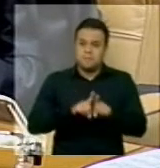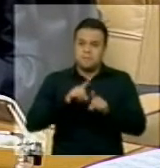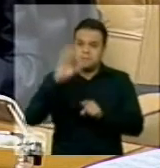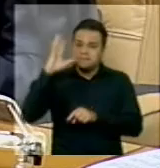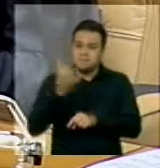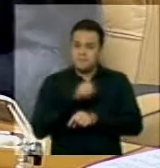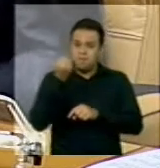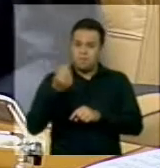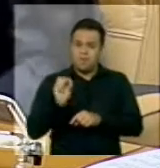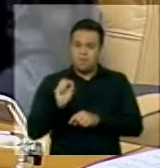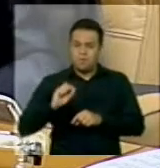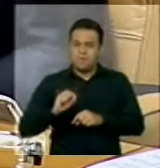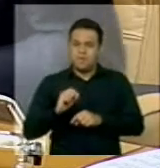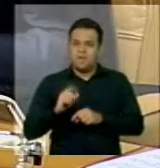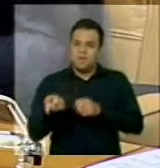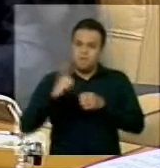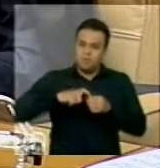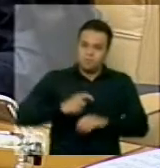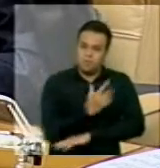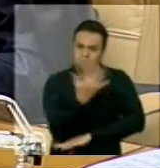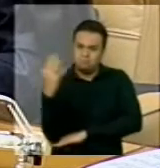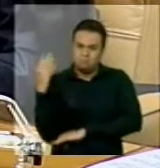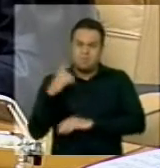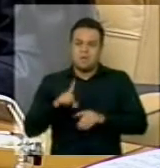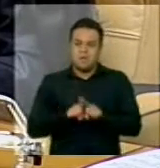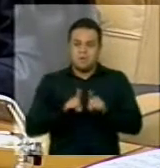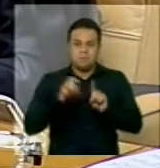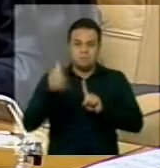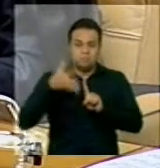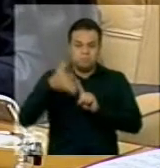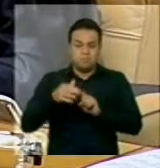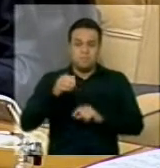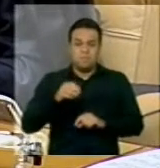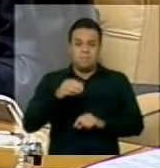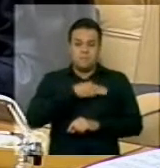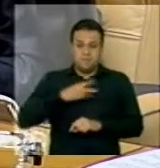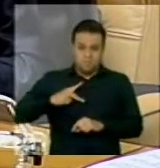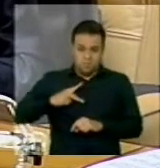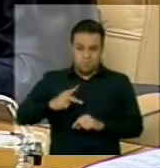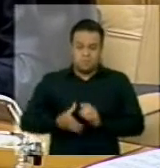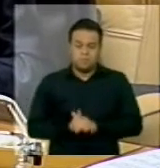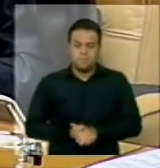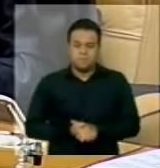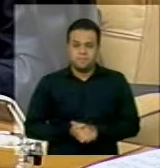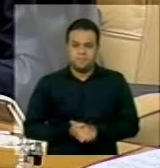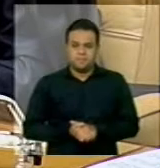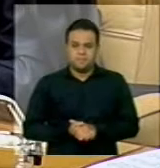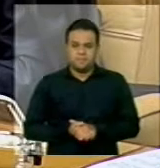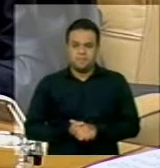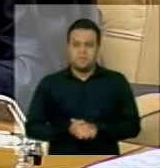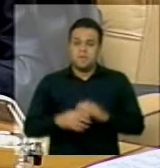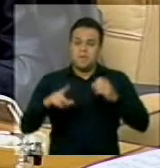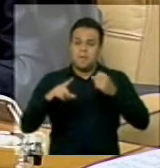da degradação a que deram causa, nas palavras do Ministério Público. O qual assevera, por fim, que o